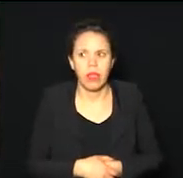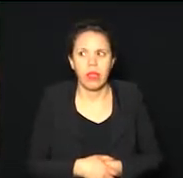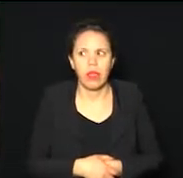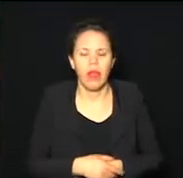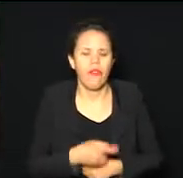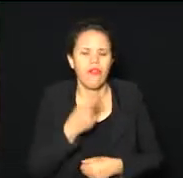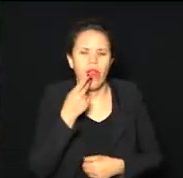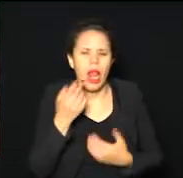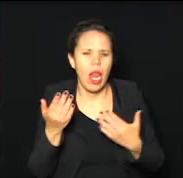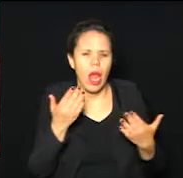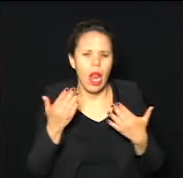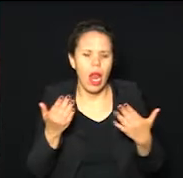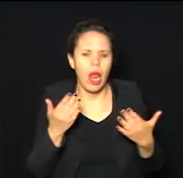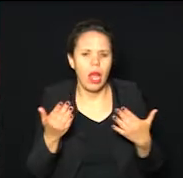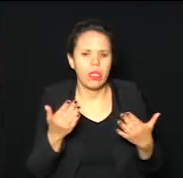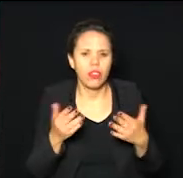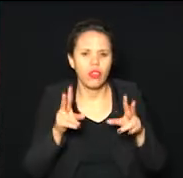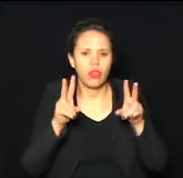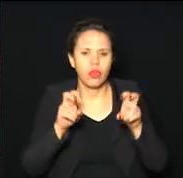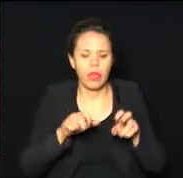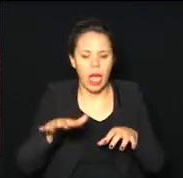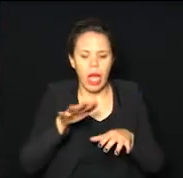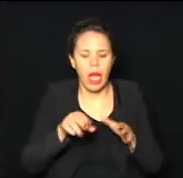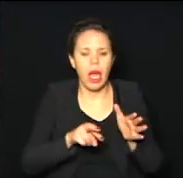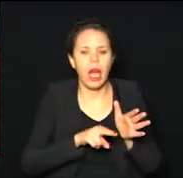Epidemiologicamente, eu sou da área de virologia,